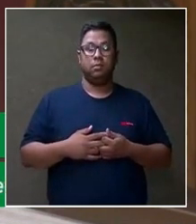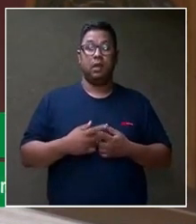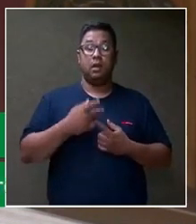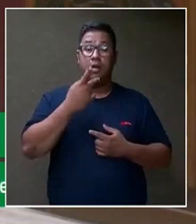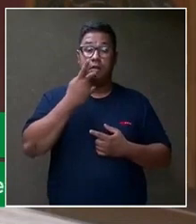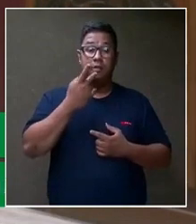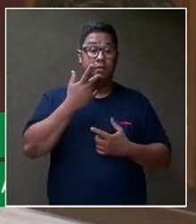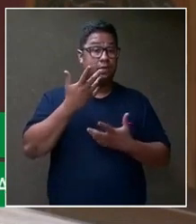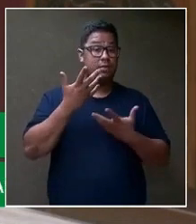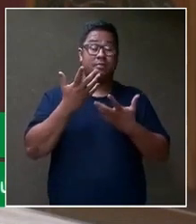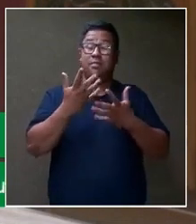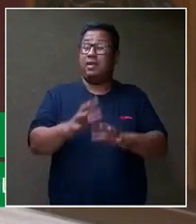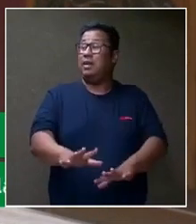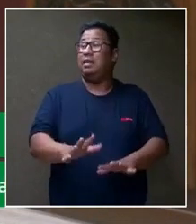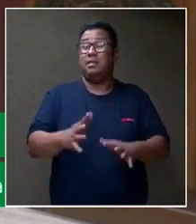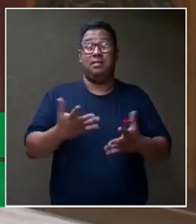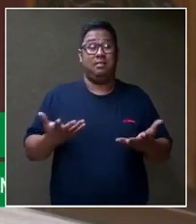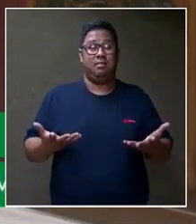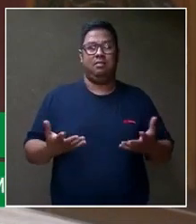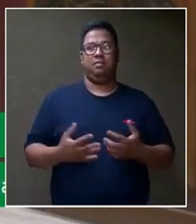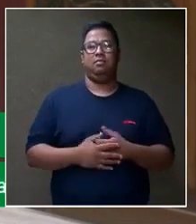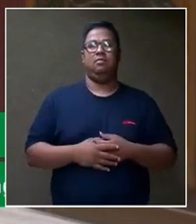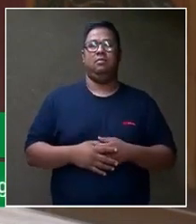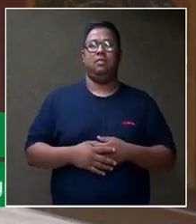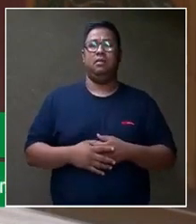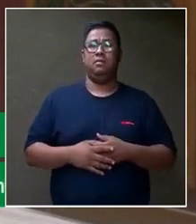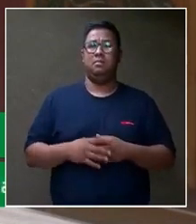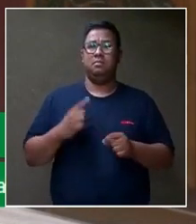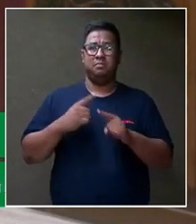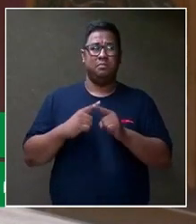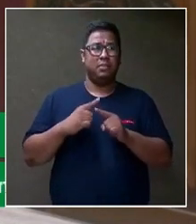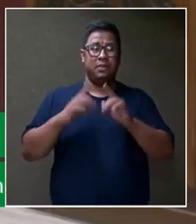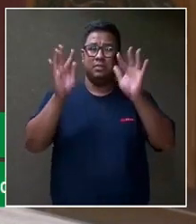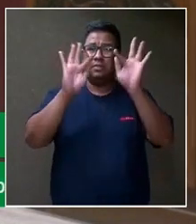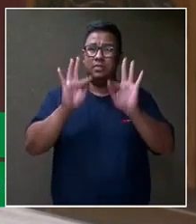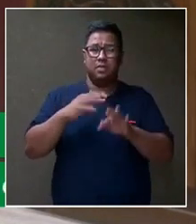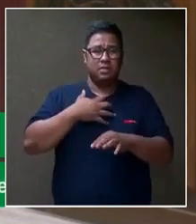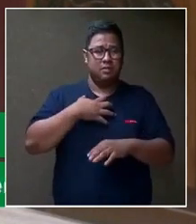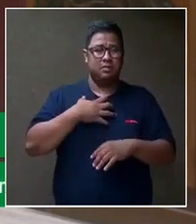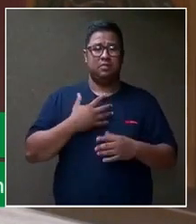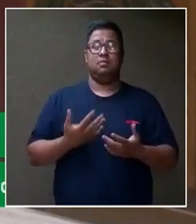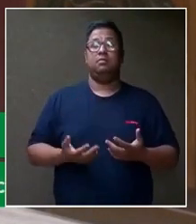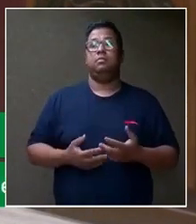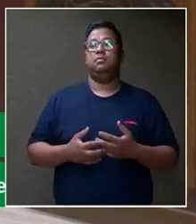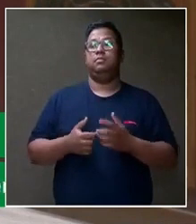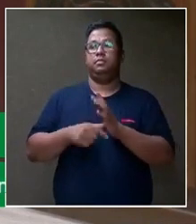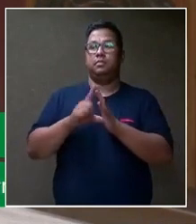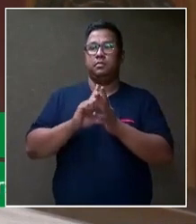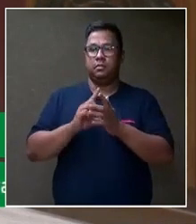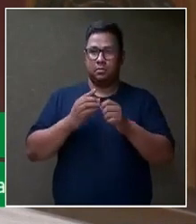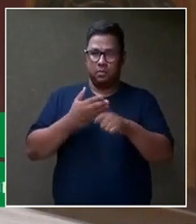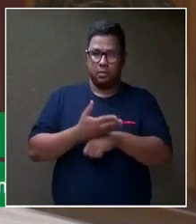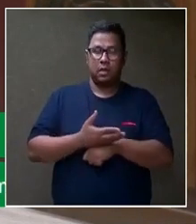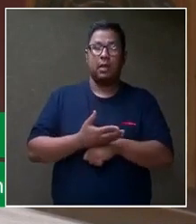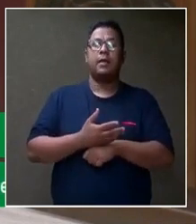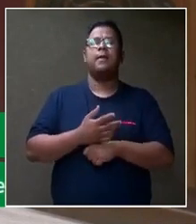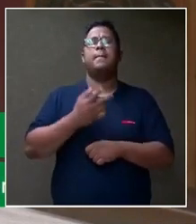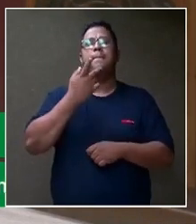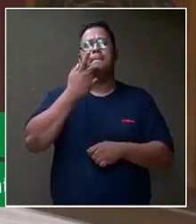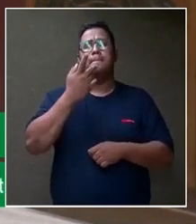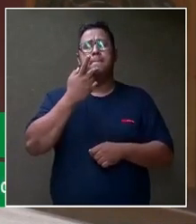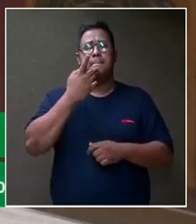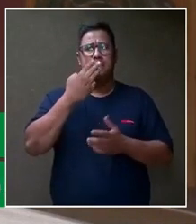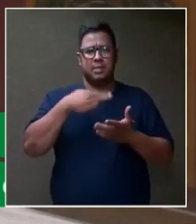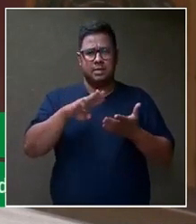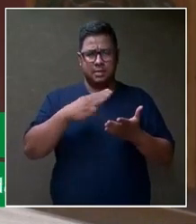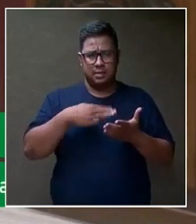falou que não aguentava mais, que ela já não era mais a mesma pessoa, que ela não estava mais feliz. antes de eu adentrar nos prints, ele mandava